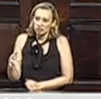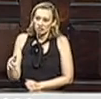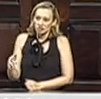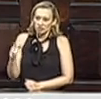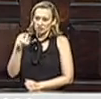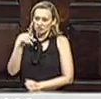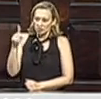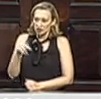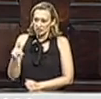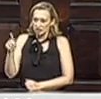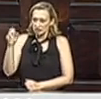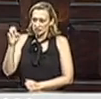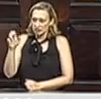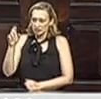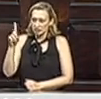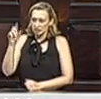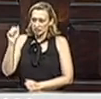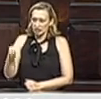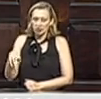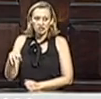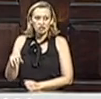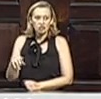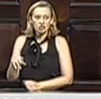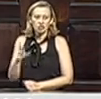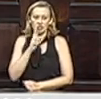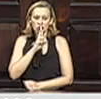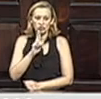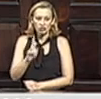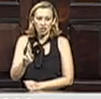Zito. A presidência proclama o resultado.